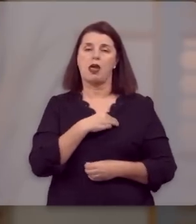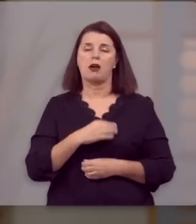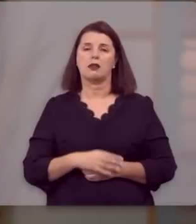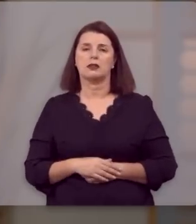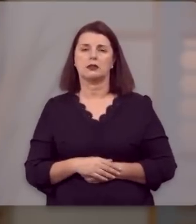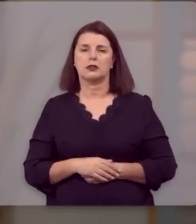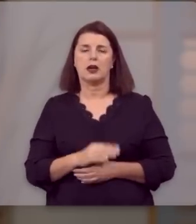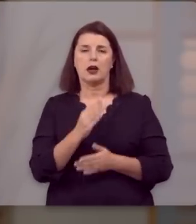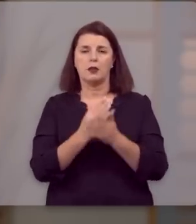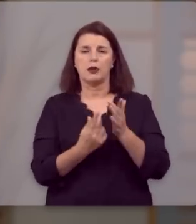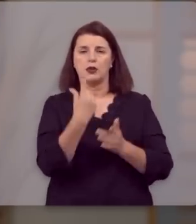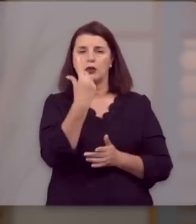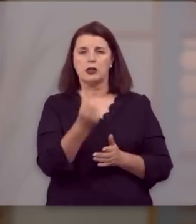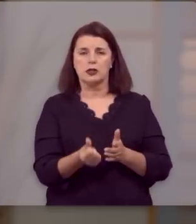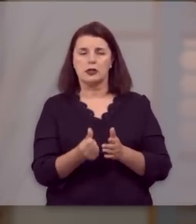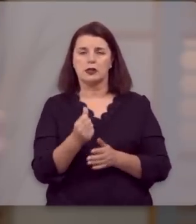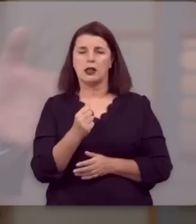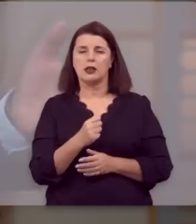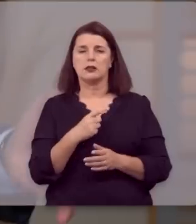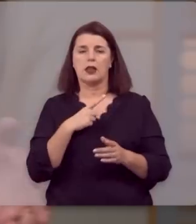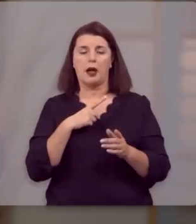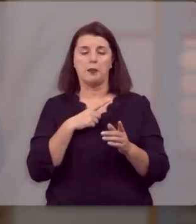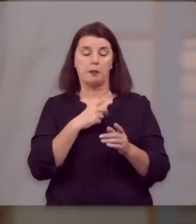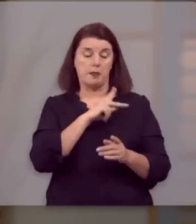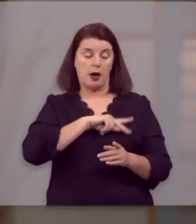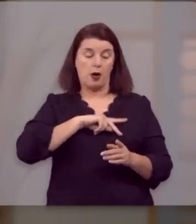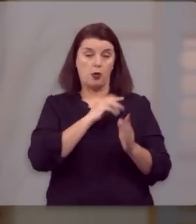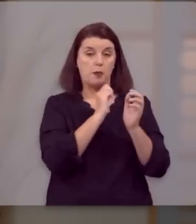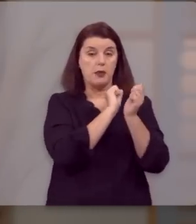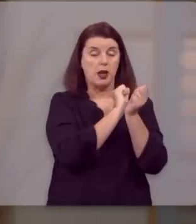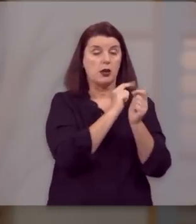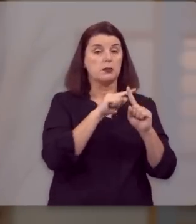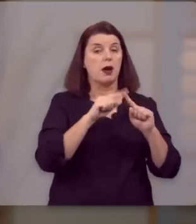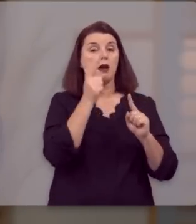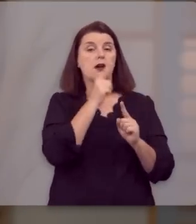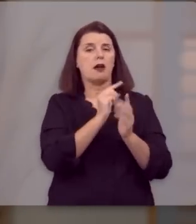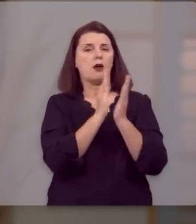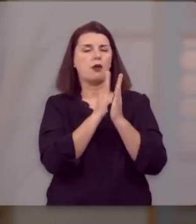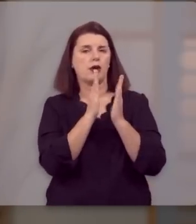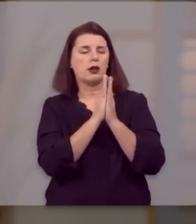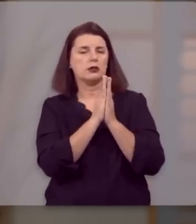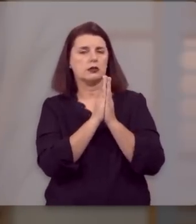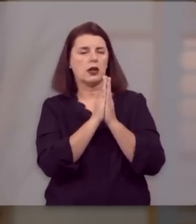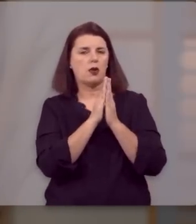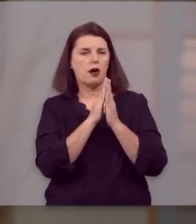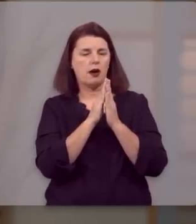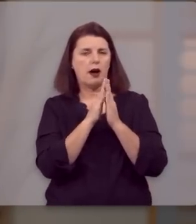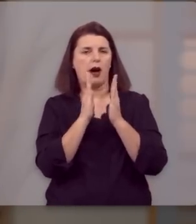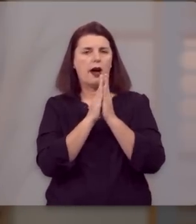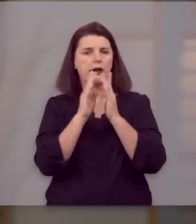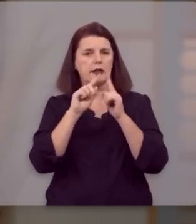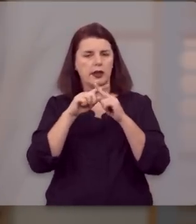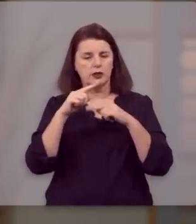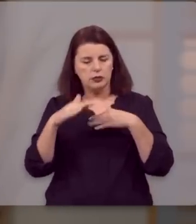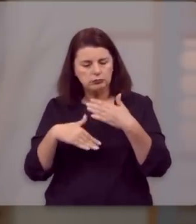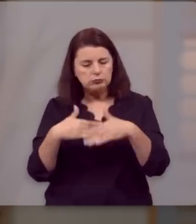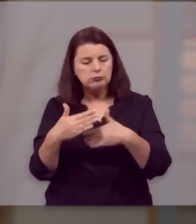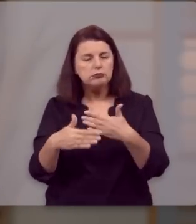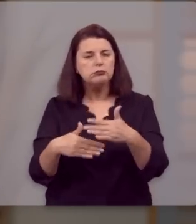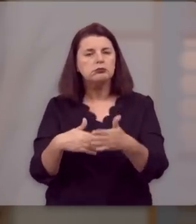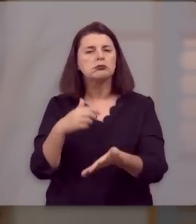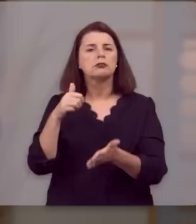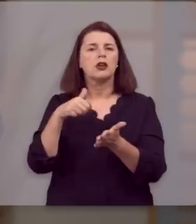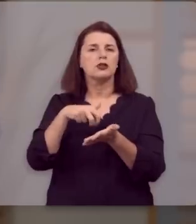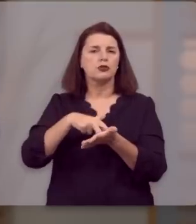missionária. No capítulo 16, Paulo e Silas estão presos, mas estão orando. A igreja avança de joelhos. Se quisermos ser